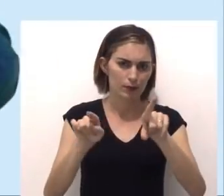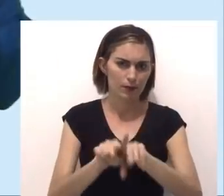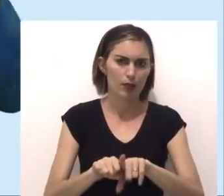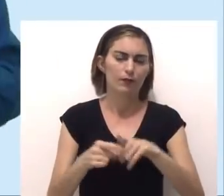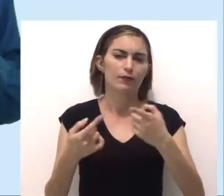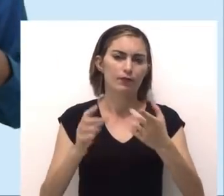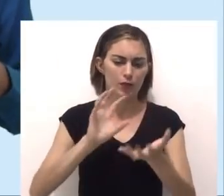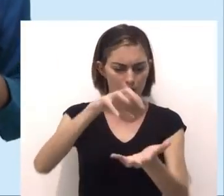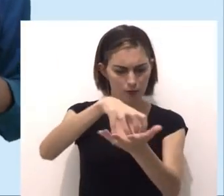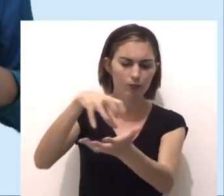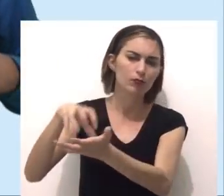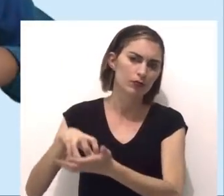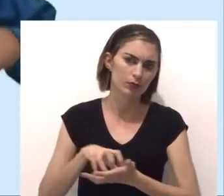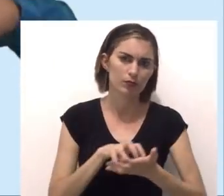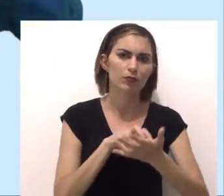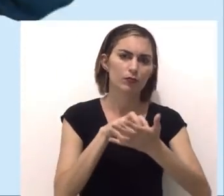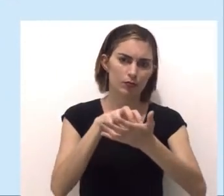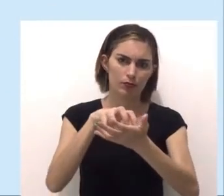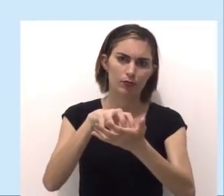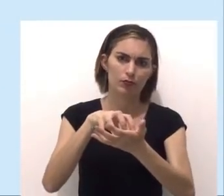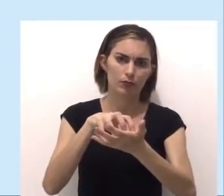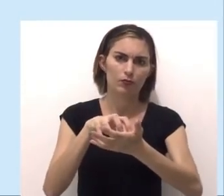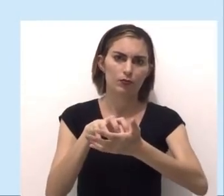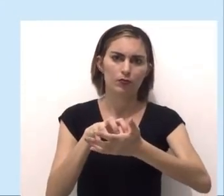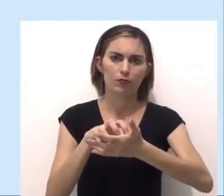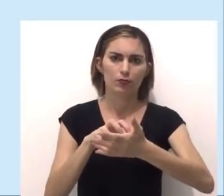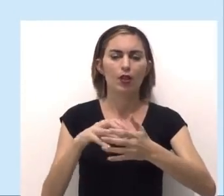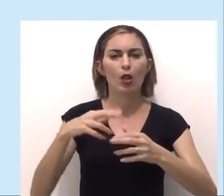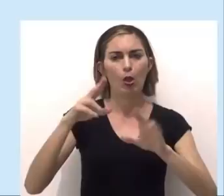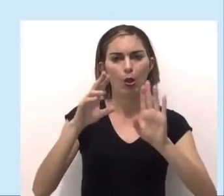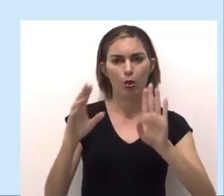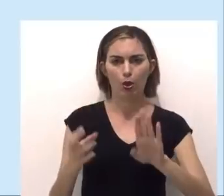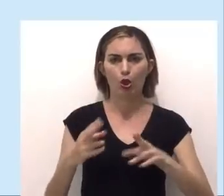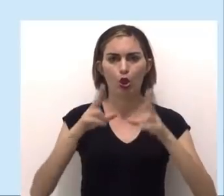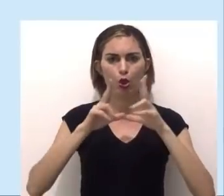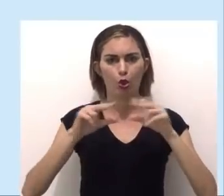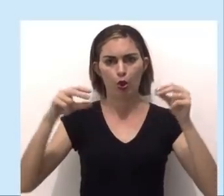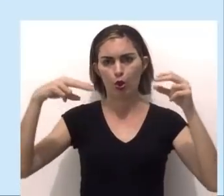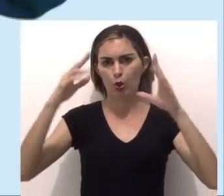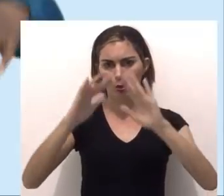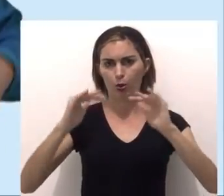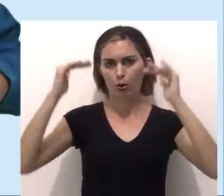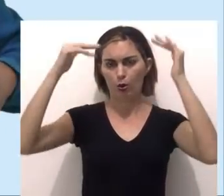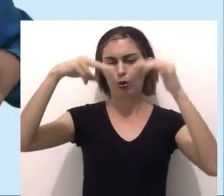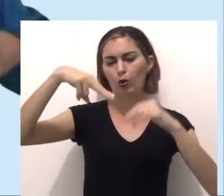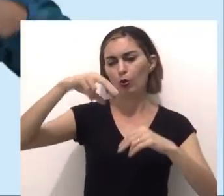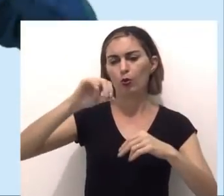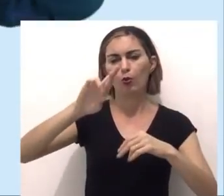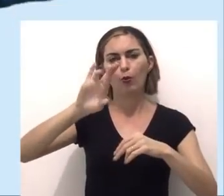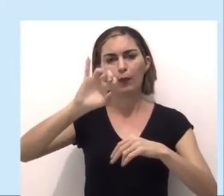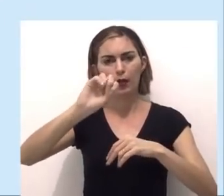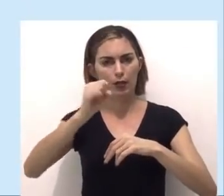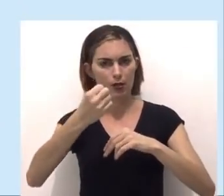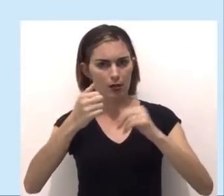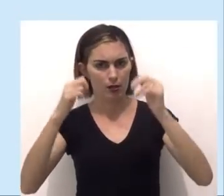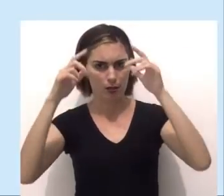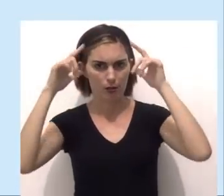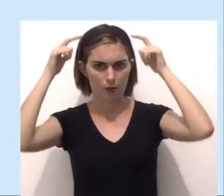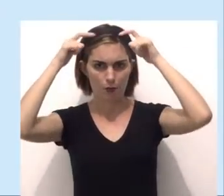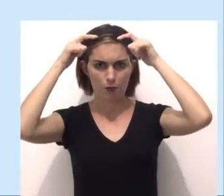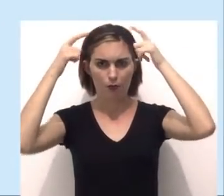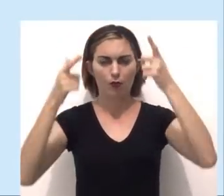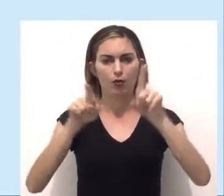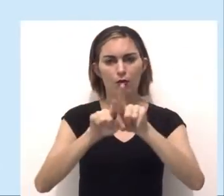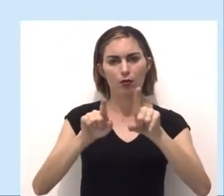havia uma centralização entre a nobreza, entre